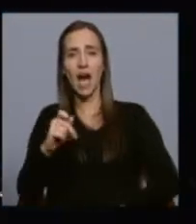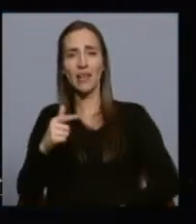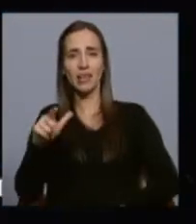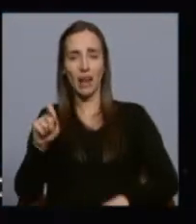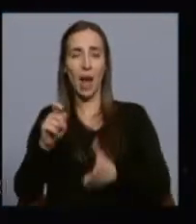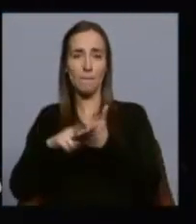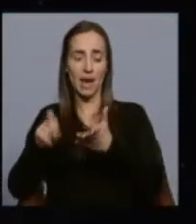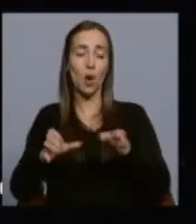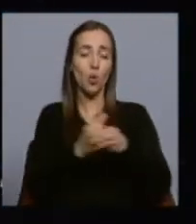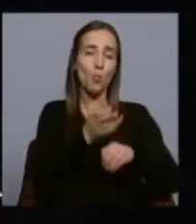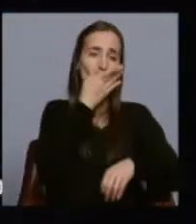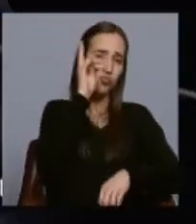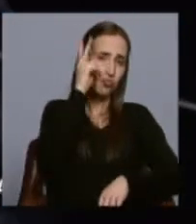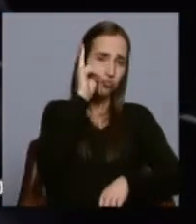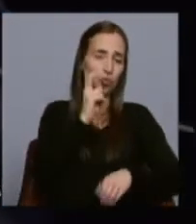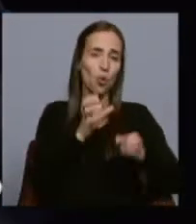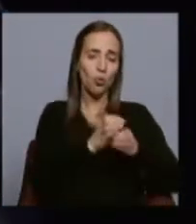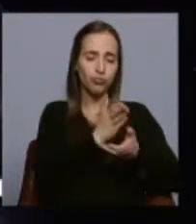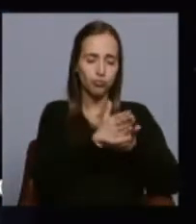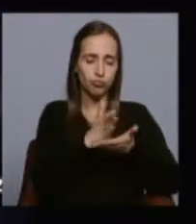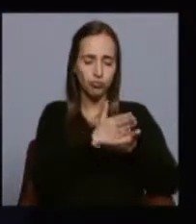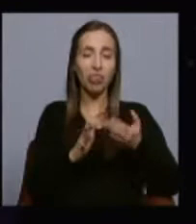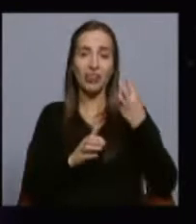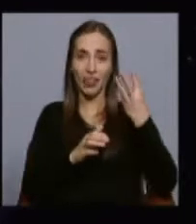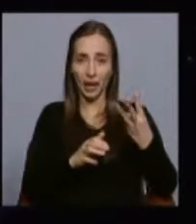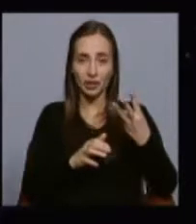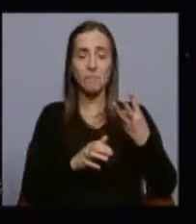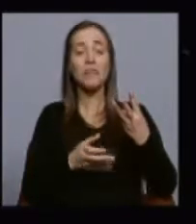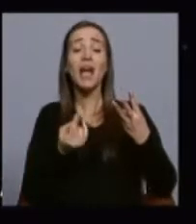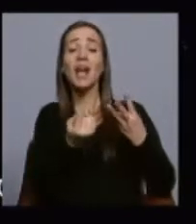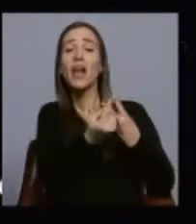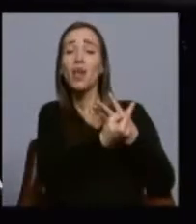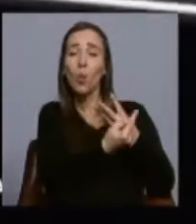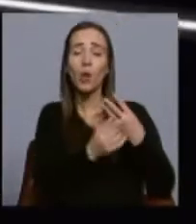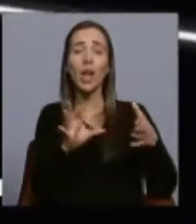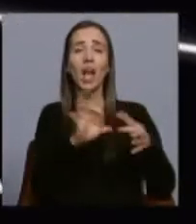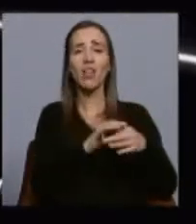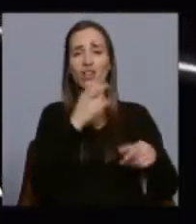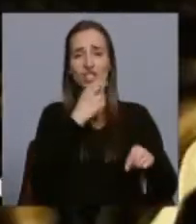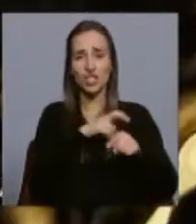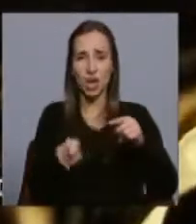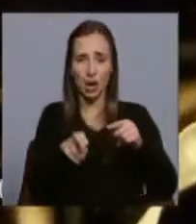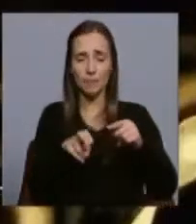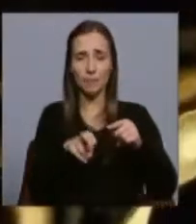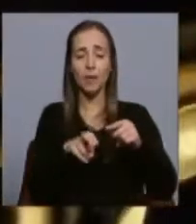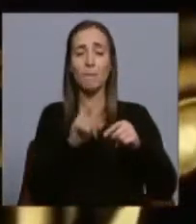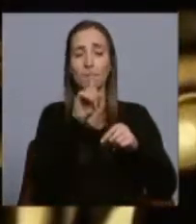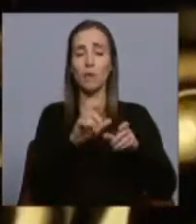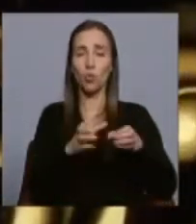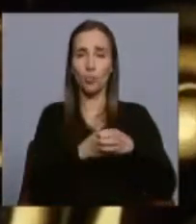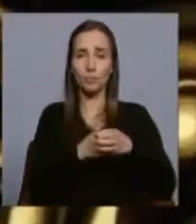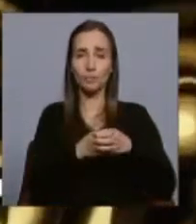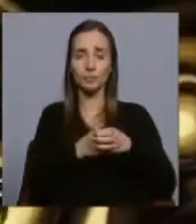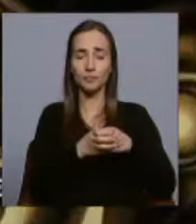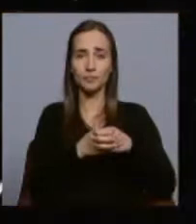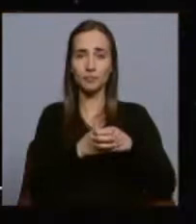grupos. Cada um destes grupos com uma relação mais ou menos distante com a eletricidade. Ou seja, tivemos um primeiro grupo